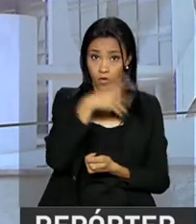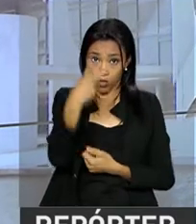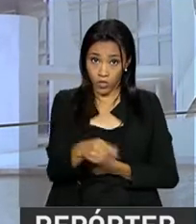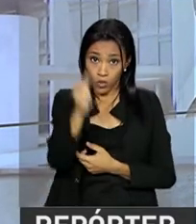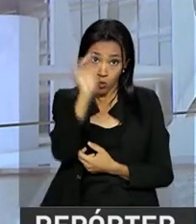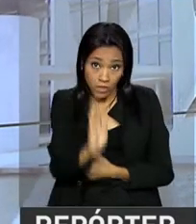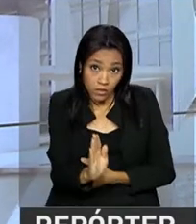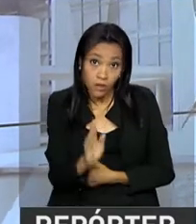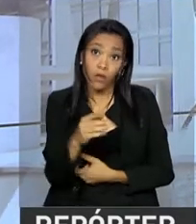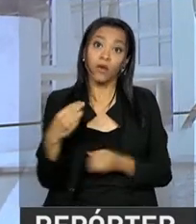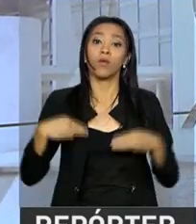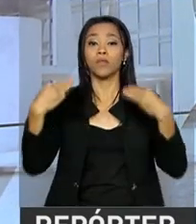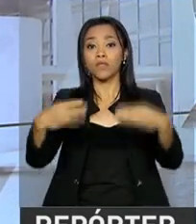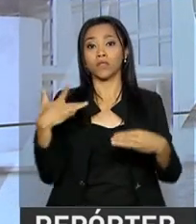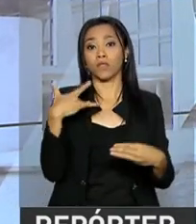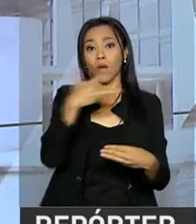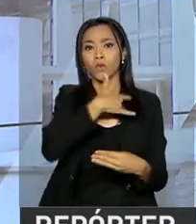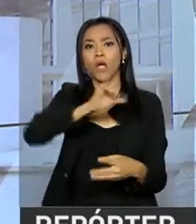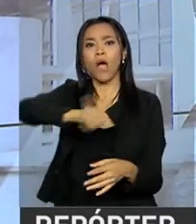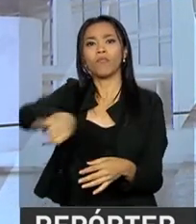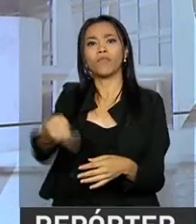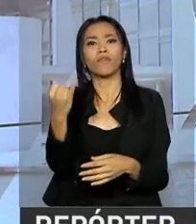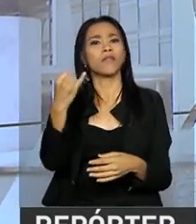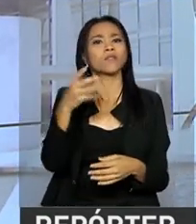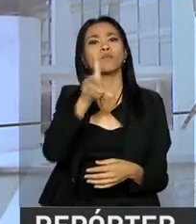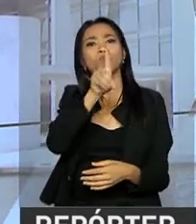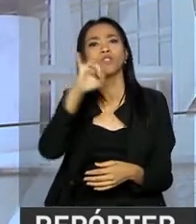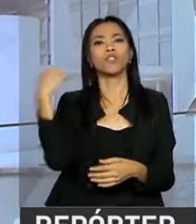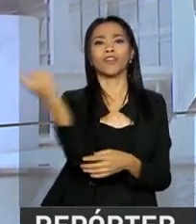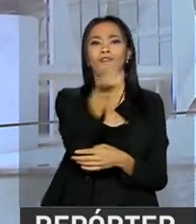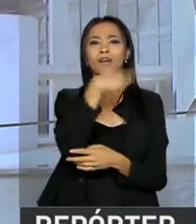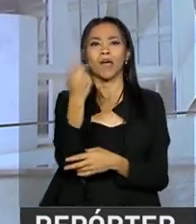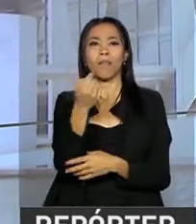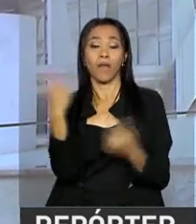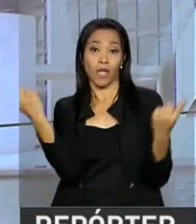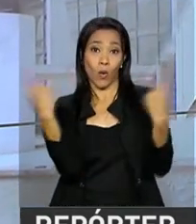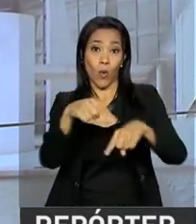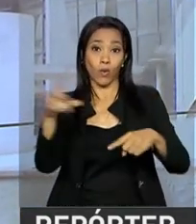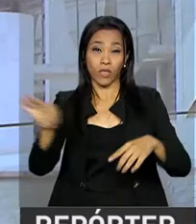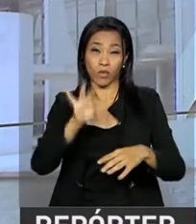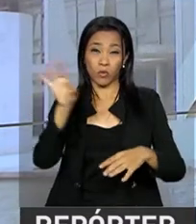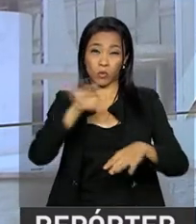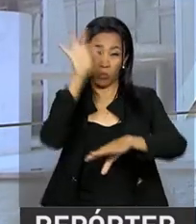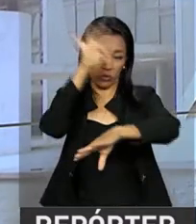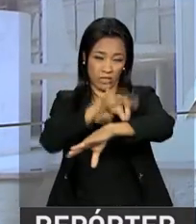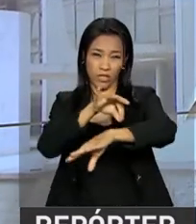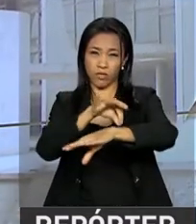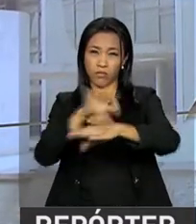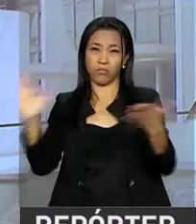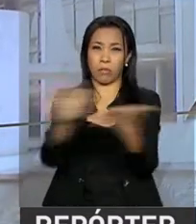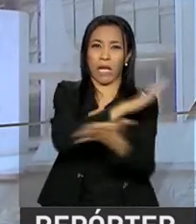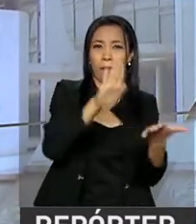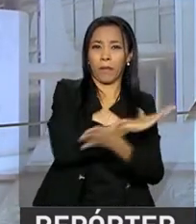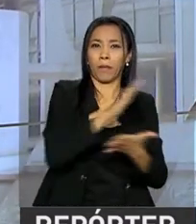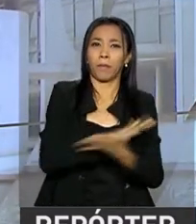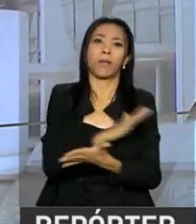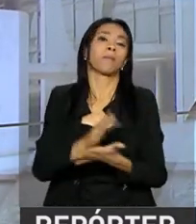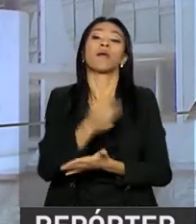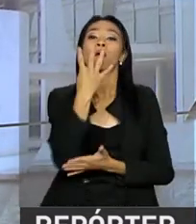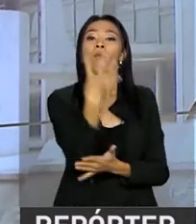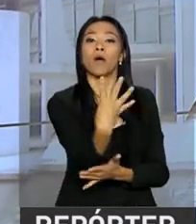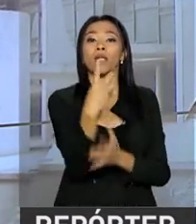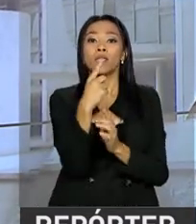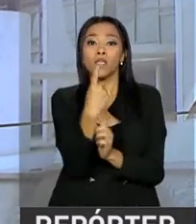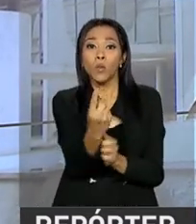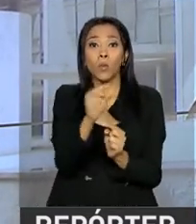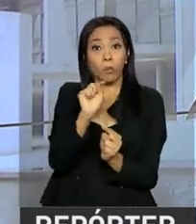ministério da saúde aproveita a data para combater o mosquito aedes aegypti em 41 mil unidades básicas